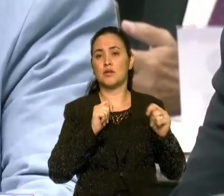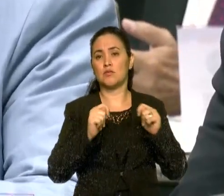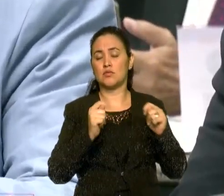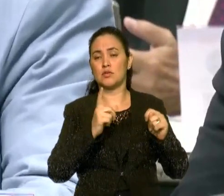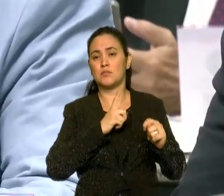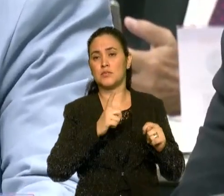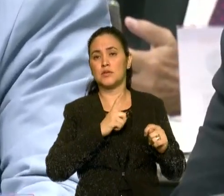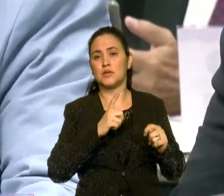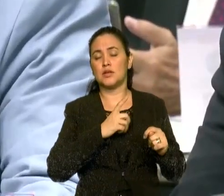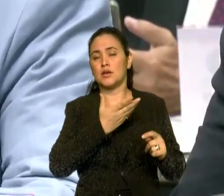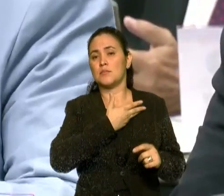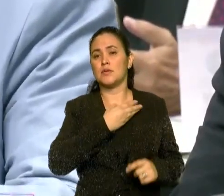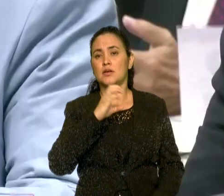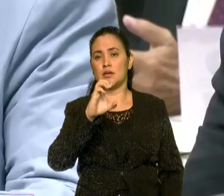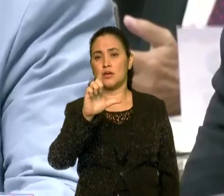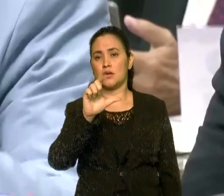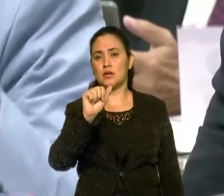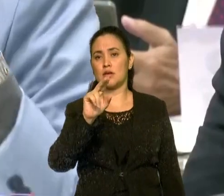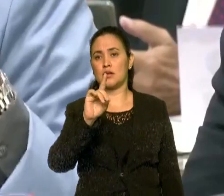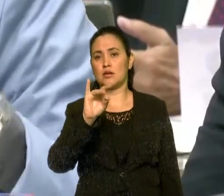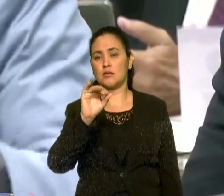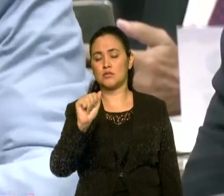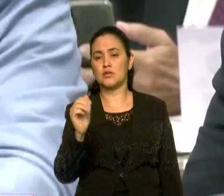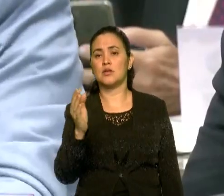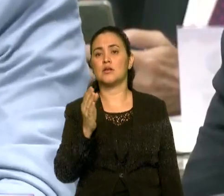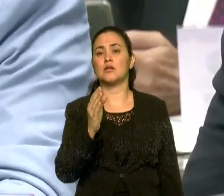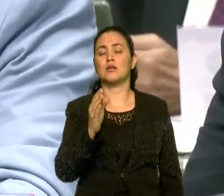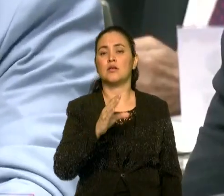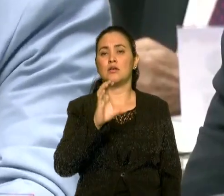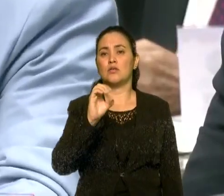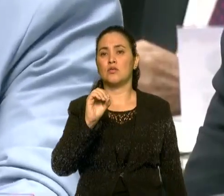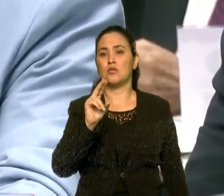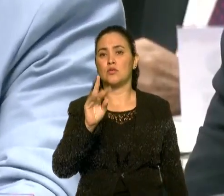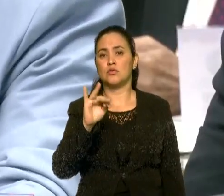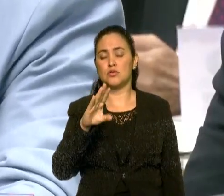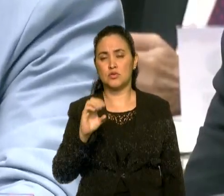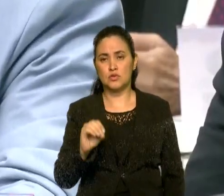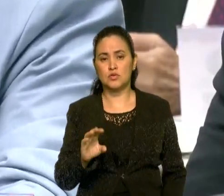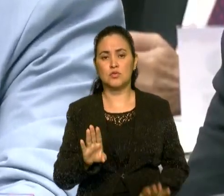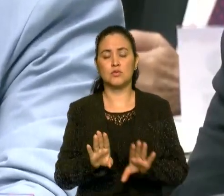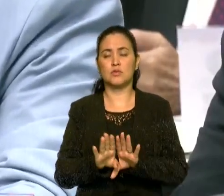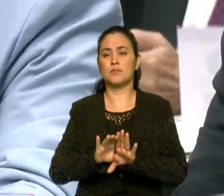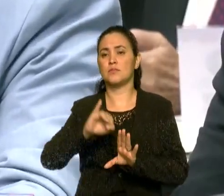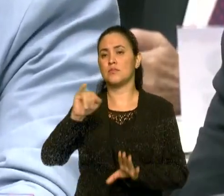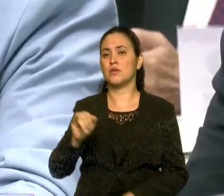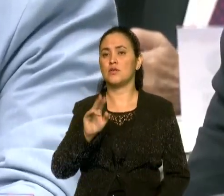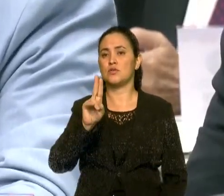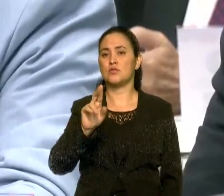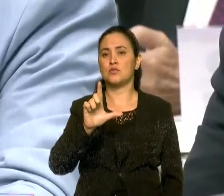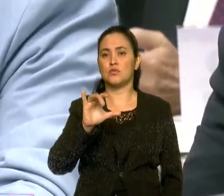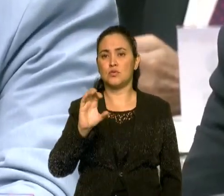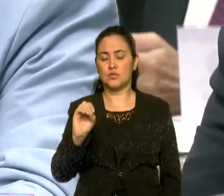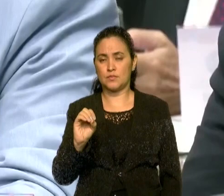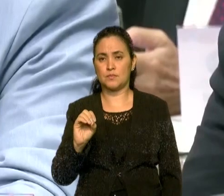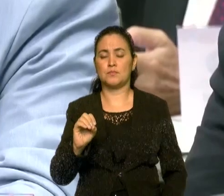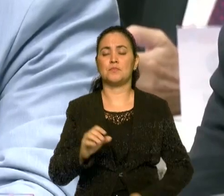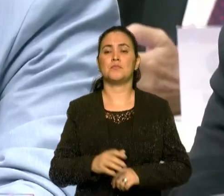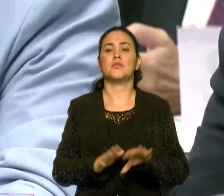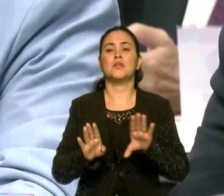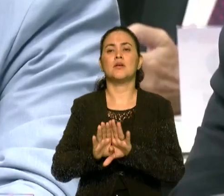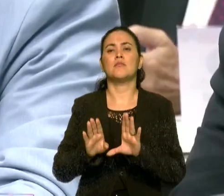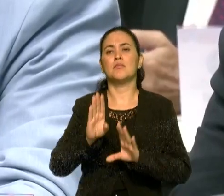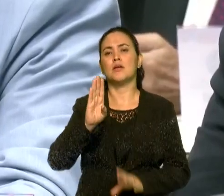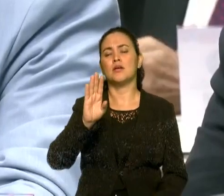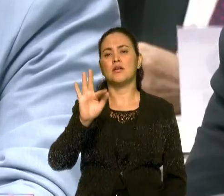Júlio, Florencio, todos os colegas, Fernando Braide, Glauber de Cutrim, a gente tem essa comissão de expandir essa